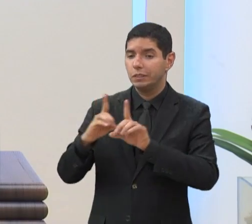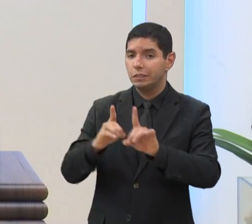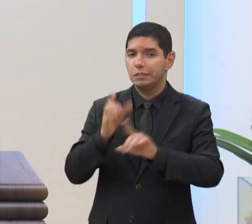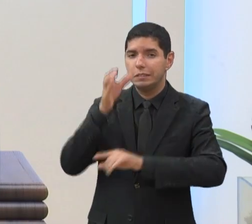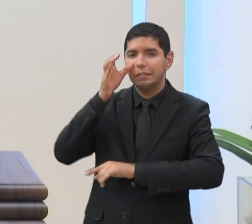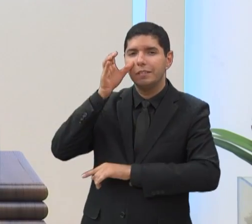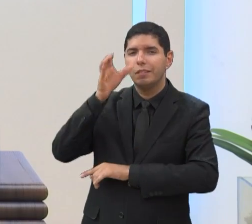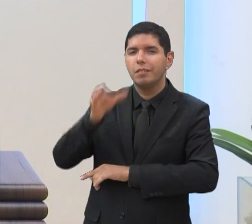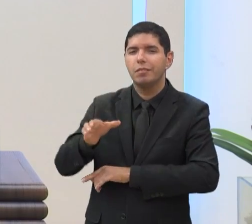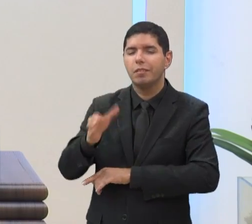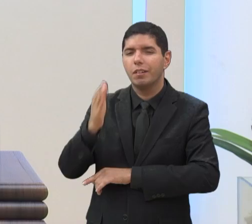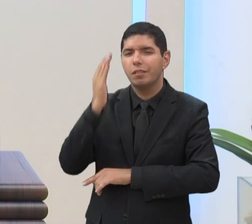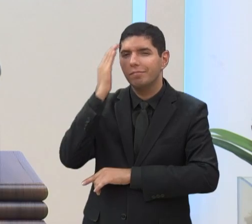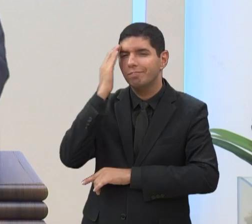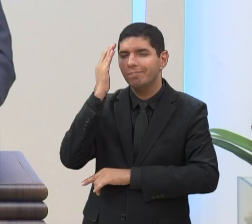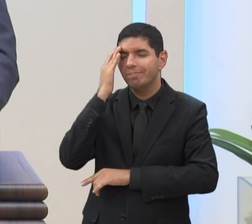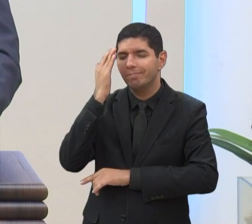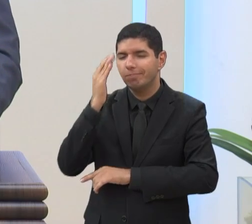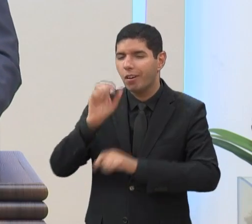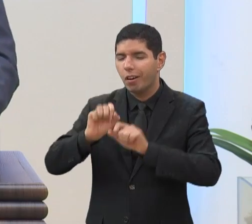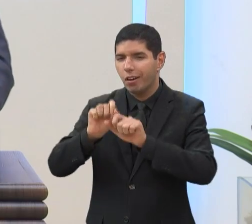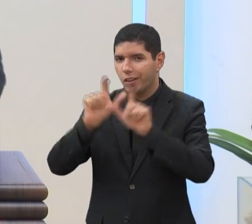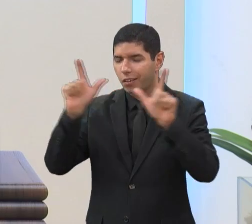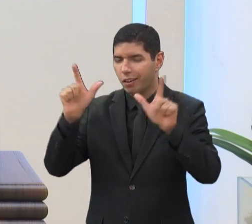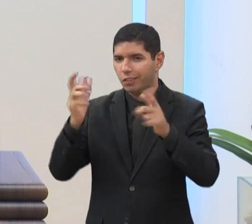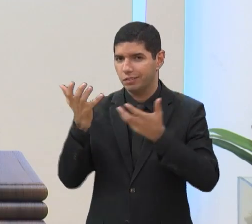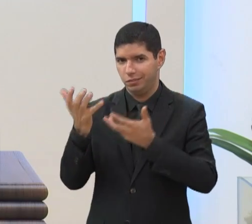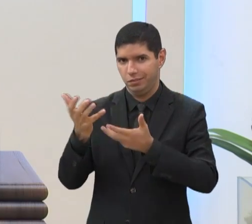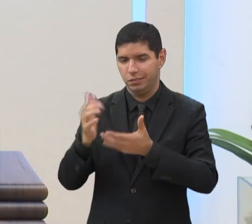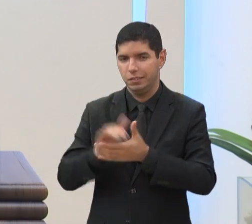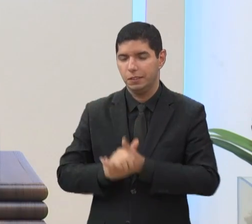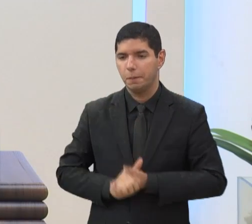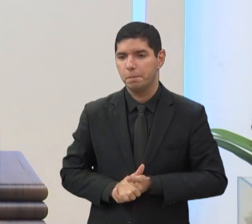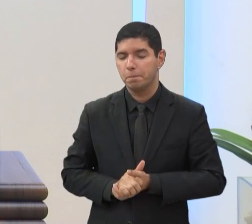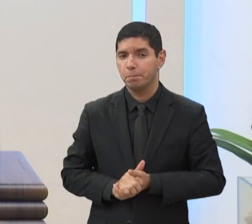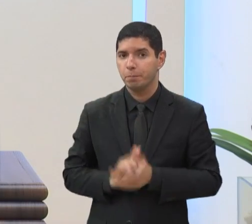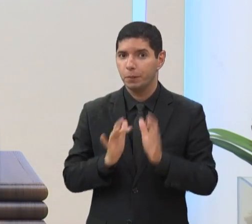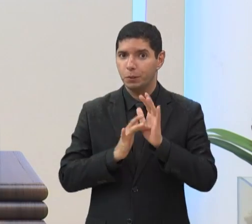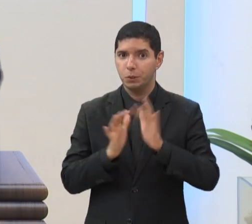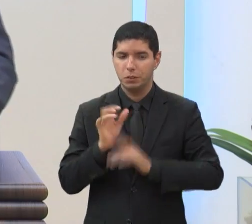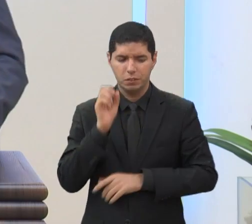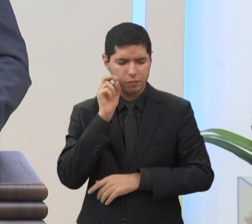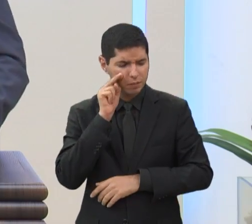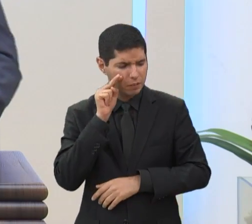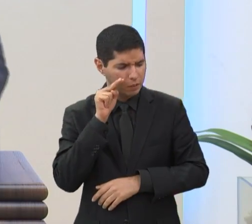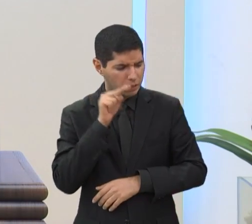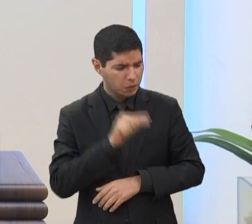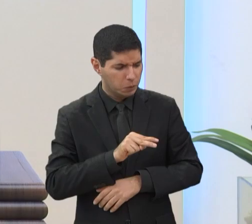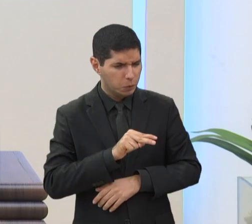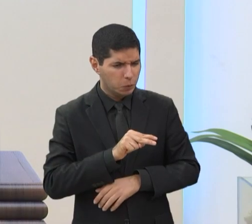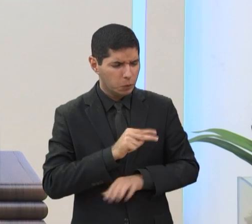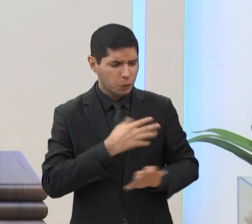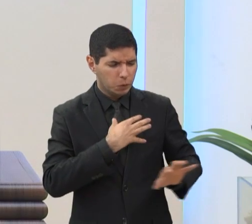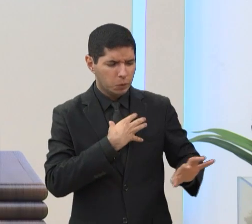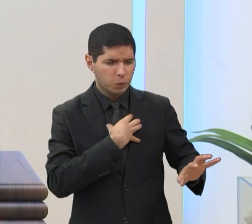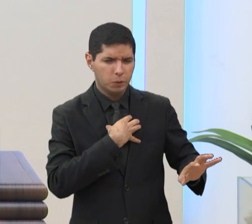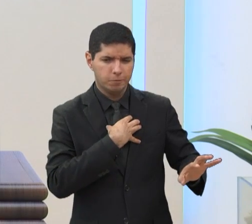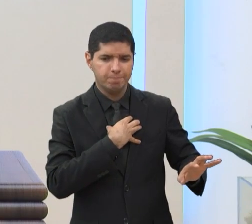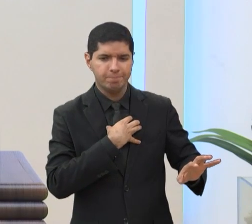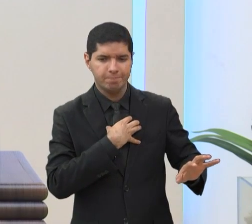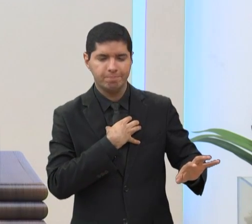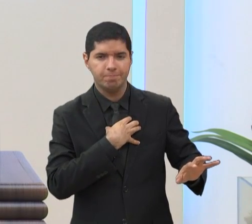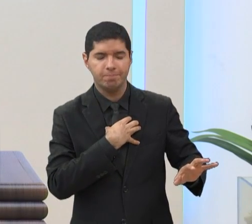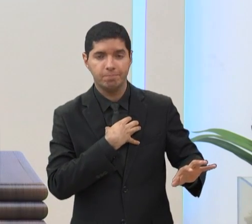discípulos. Enquanto Jesus olhava para o cego com uma outra intenção, com